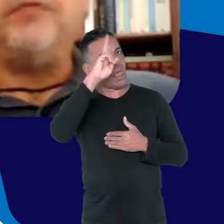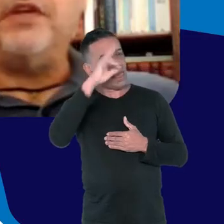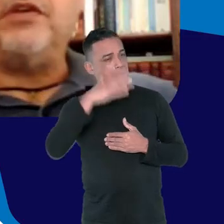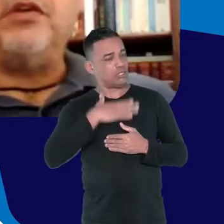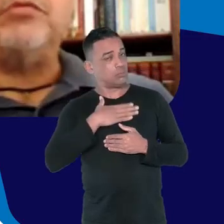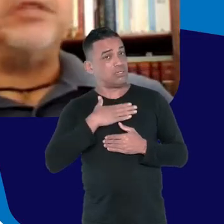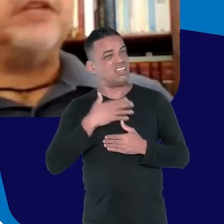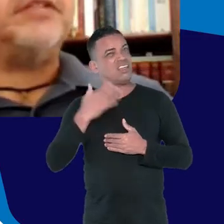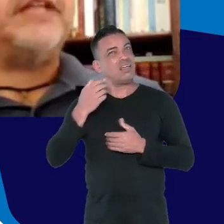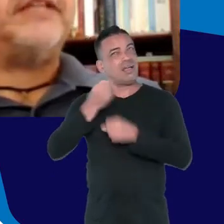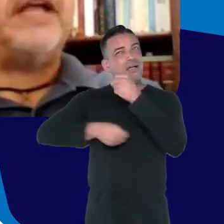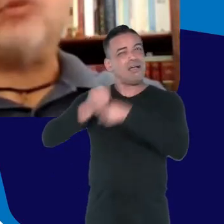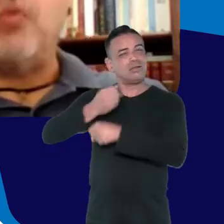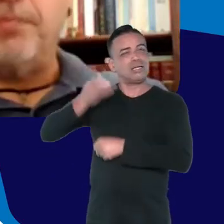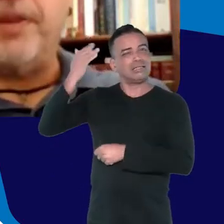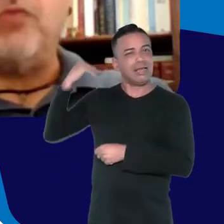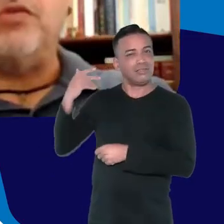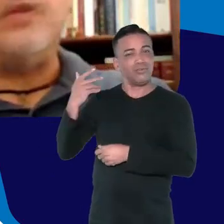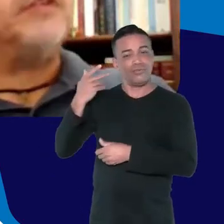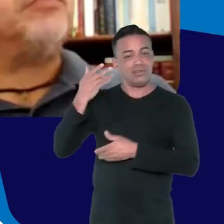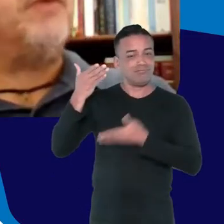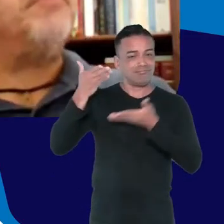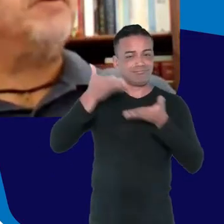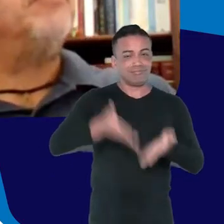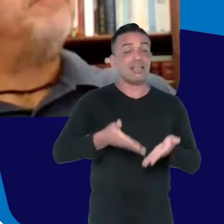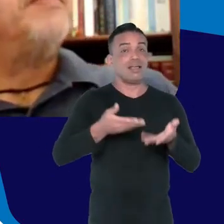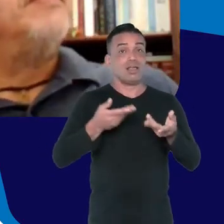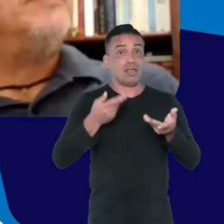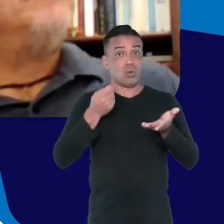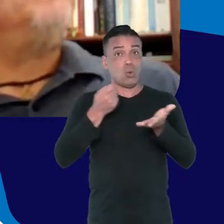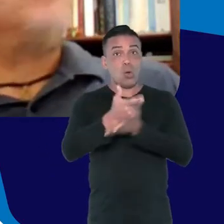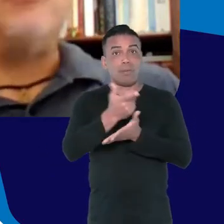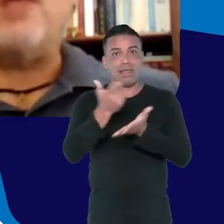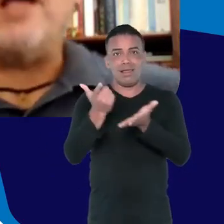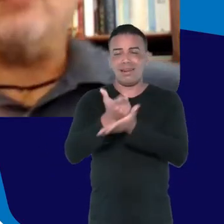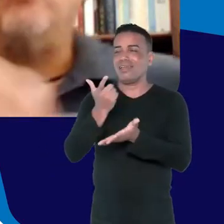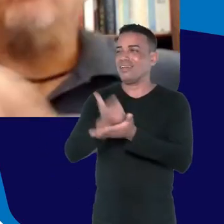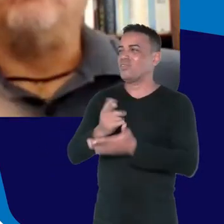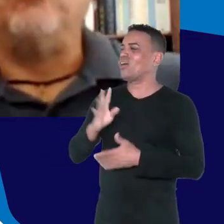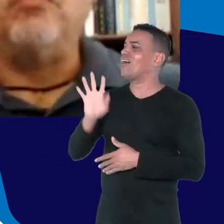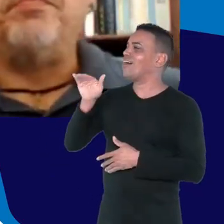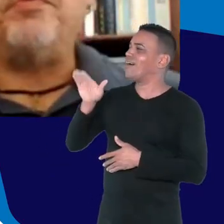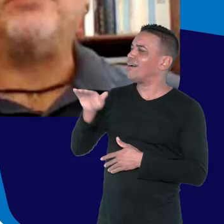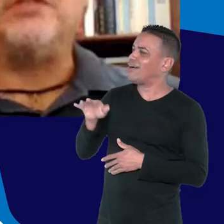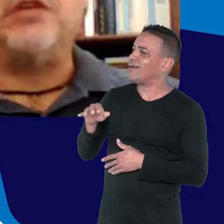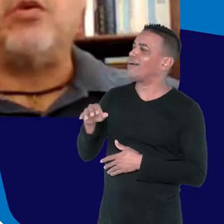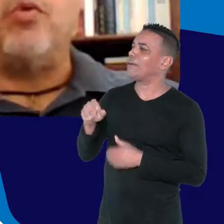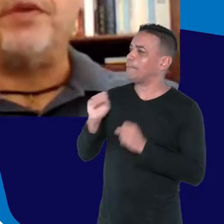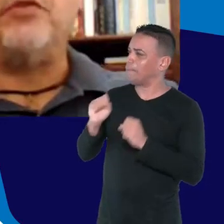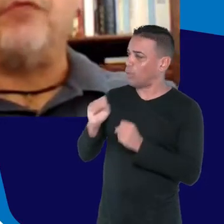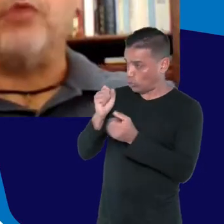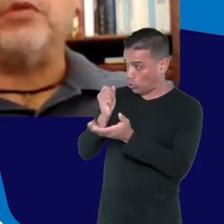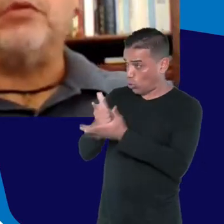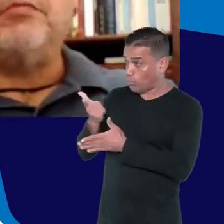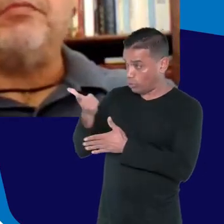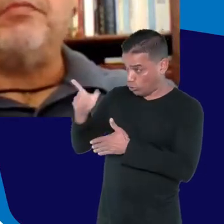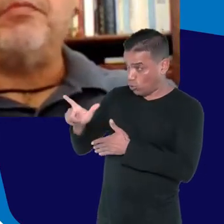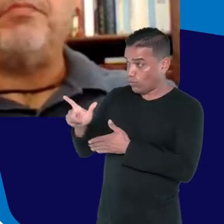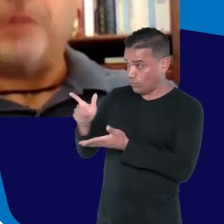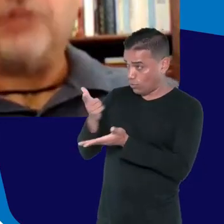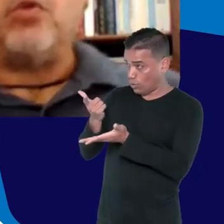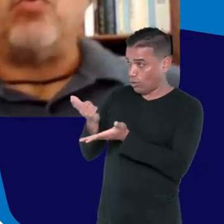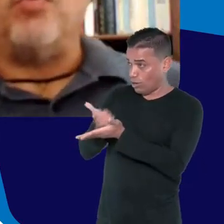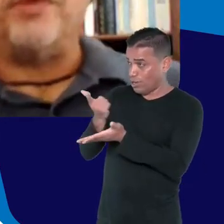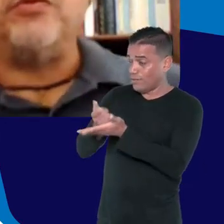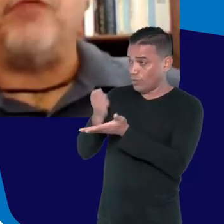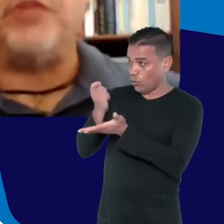mim, eu vim aqui há uns anos atrás, comprei um livro na sua mão. Ele virou e falou: pode trazer que eu compre de volta. Pode